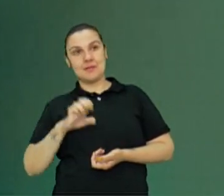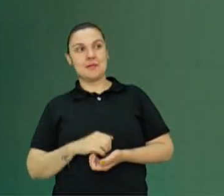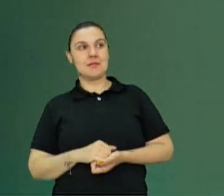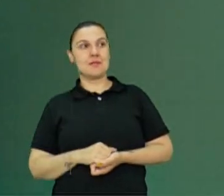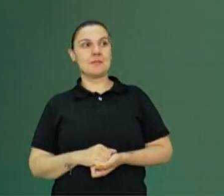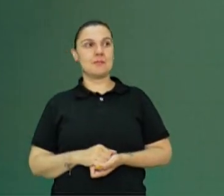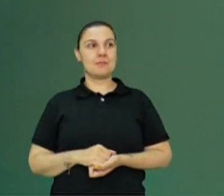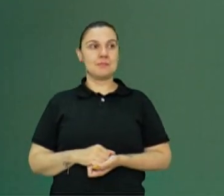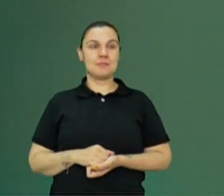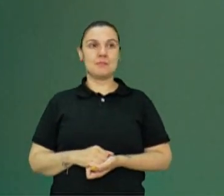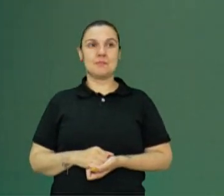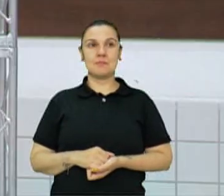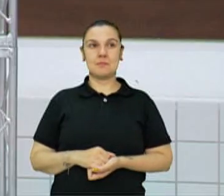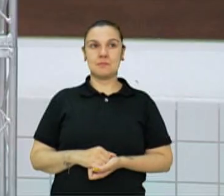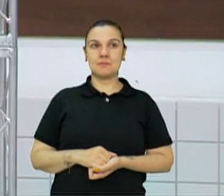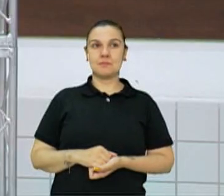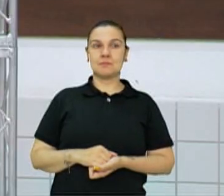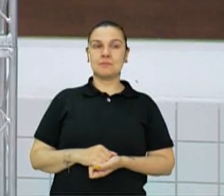descendentes.